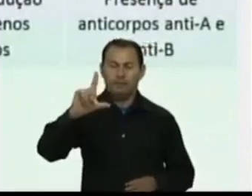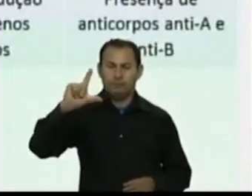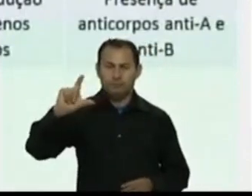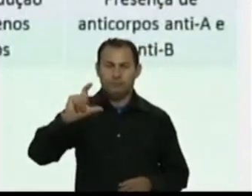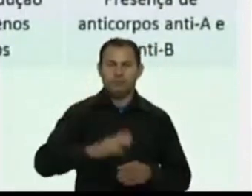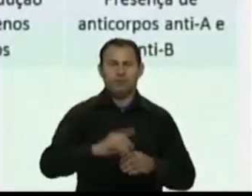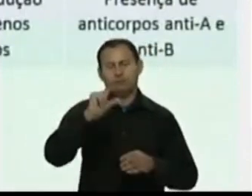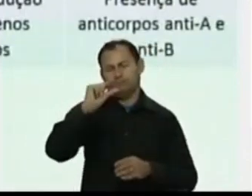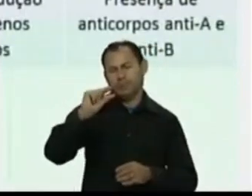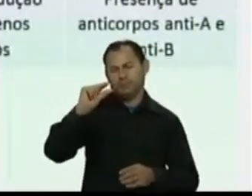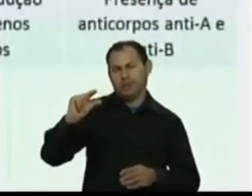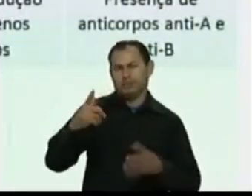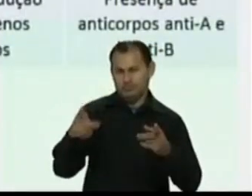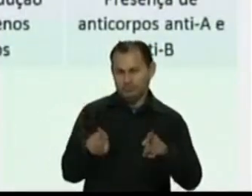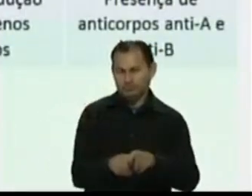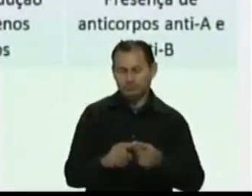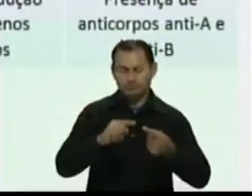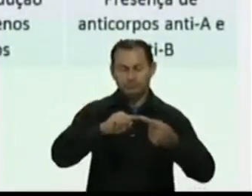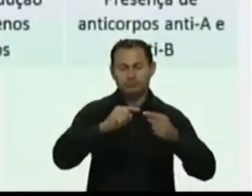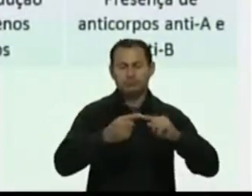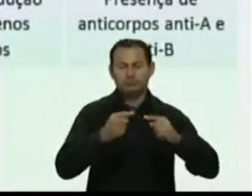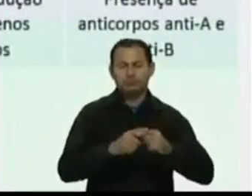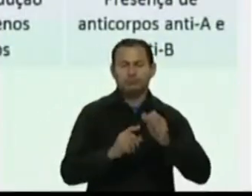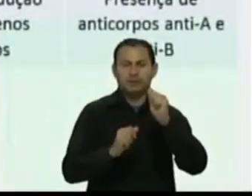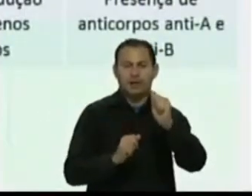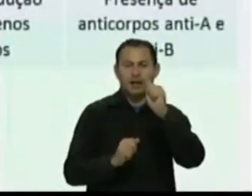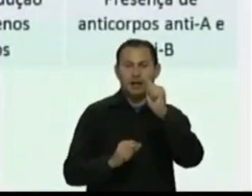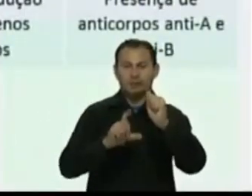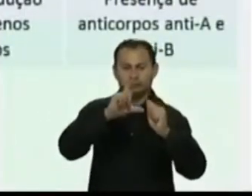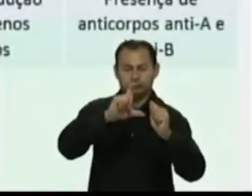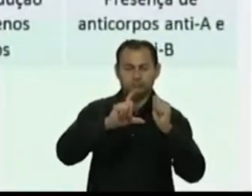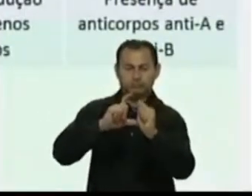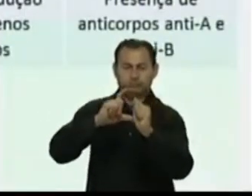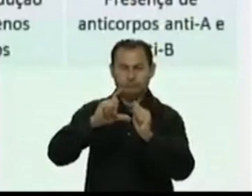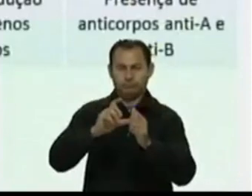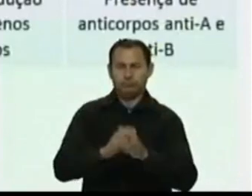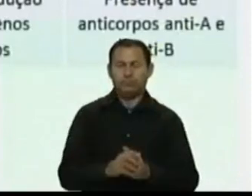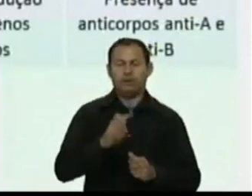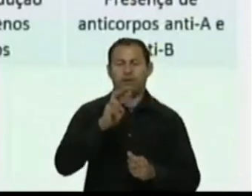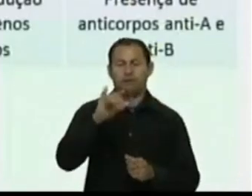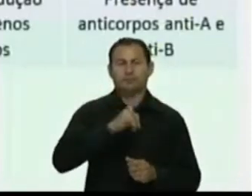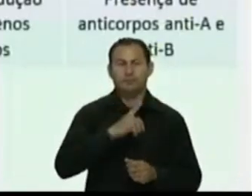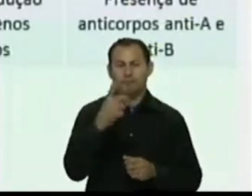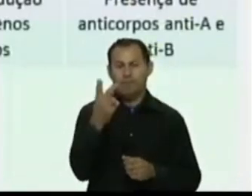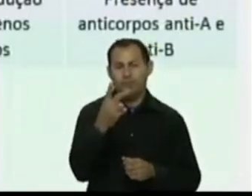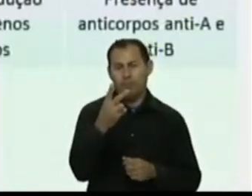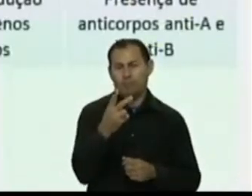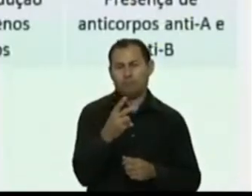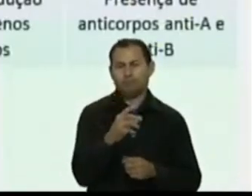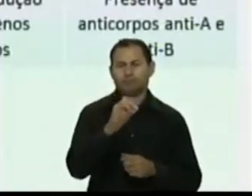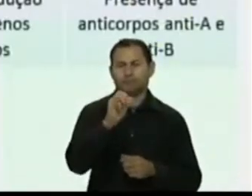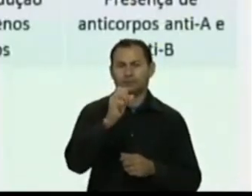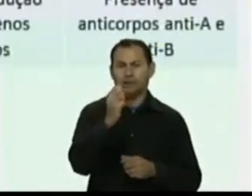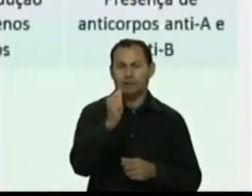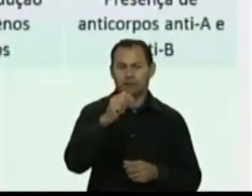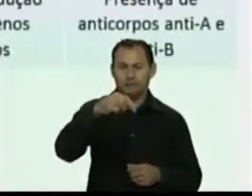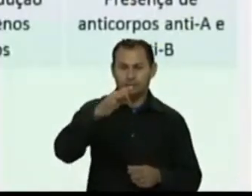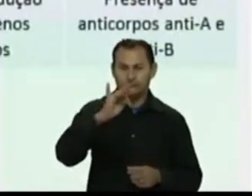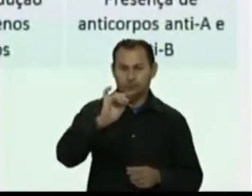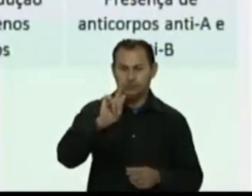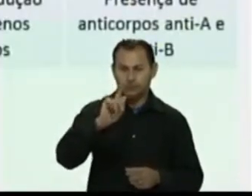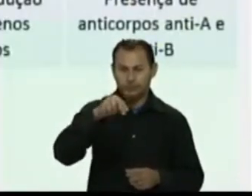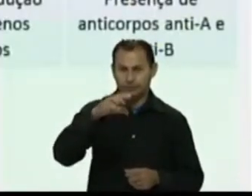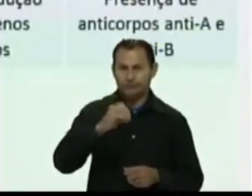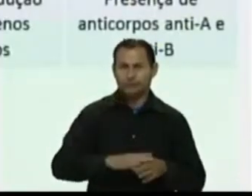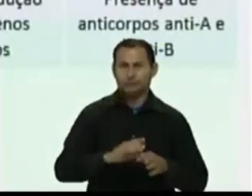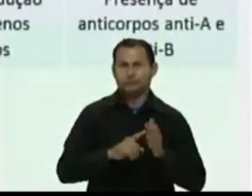mais. As combinações. Então, azão-azão vai ter os dois antígenos e tudo mais.